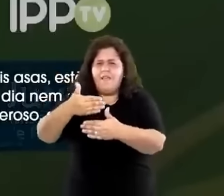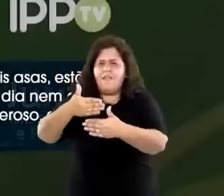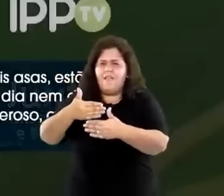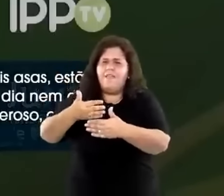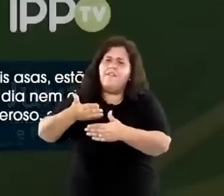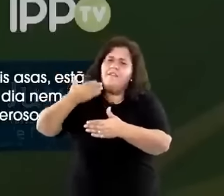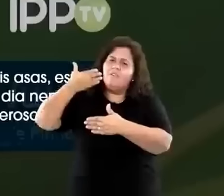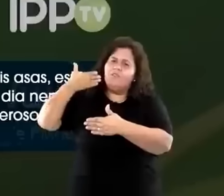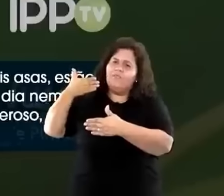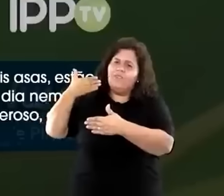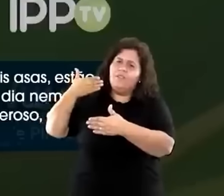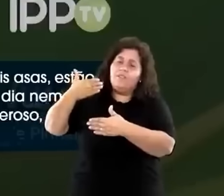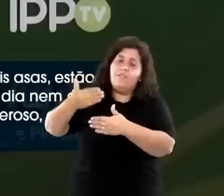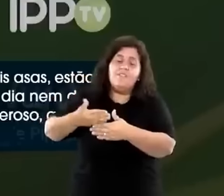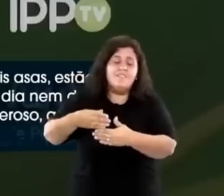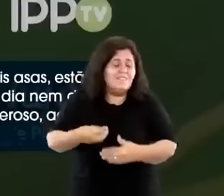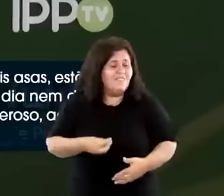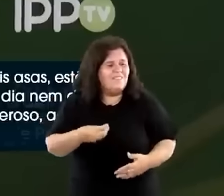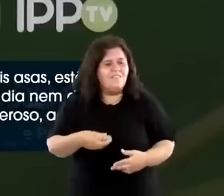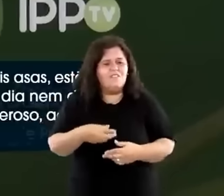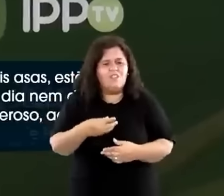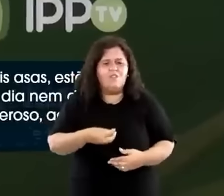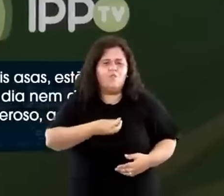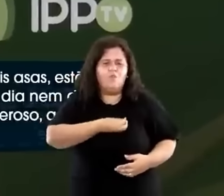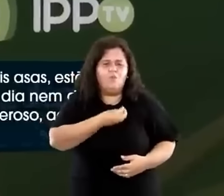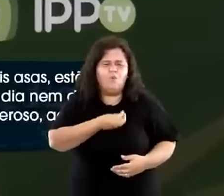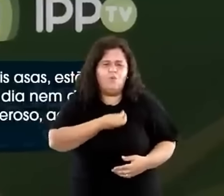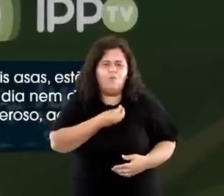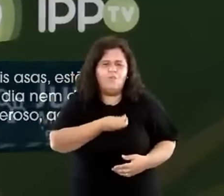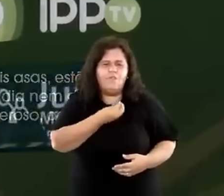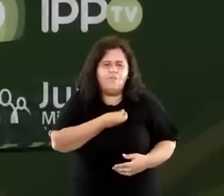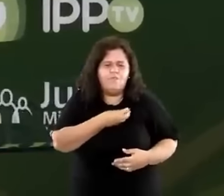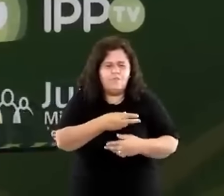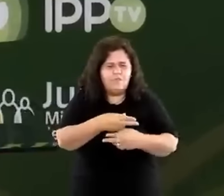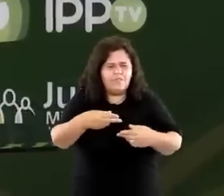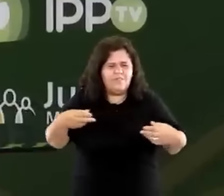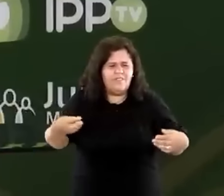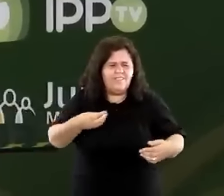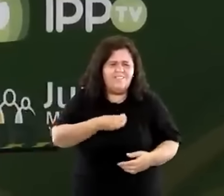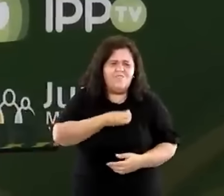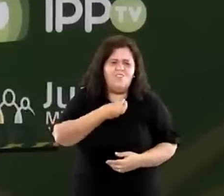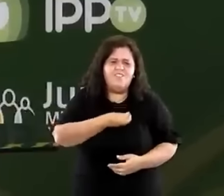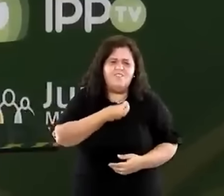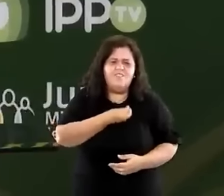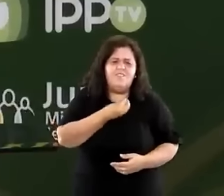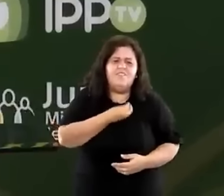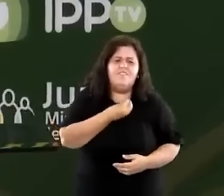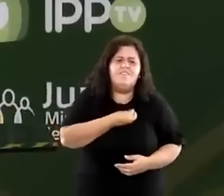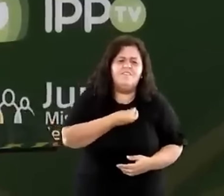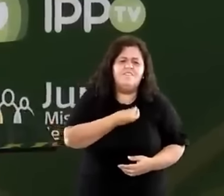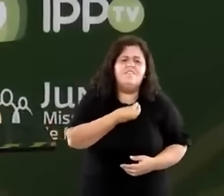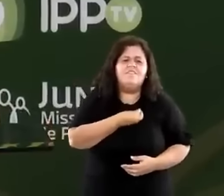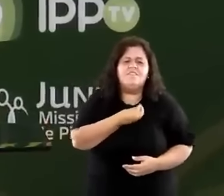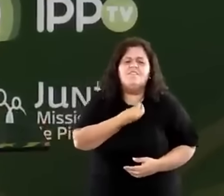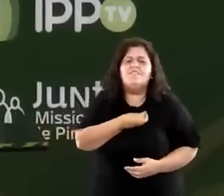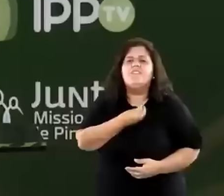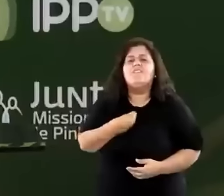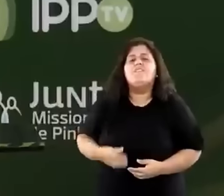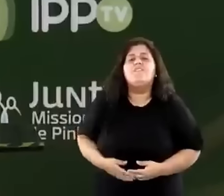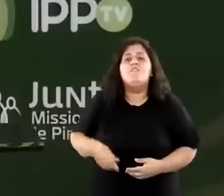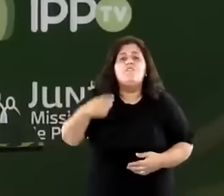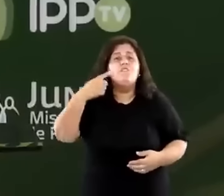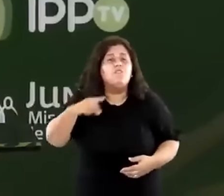vir esses seres viventes estão proclamando três atributos de Deus primeiro a sua santidade segundo a sua